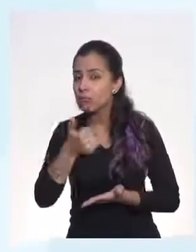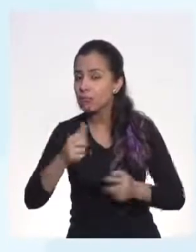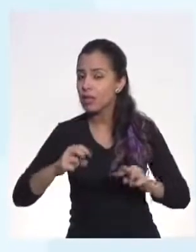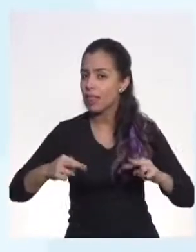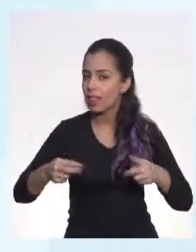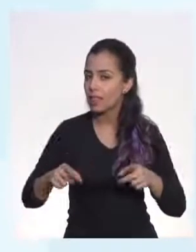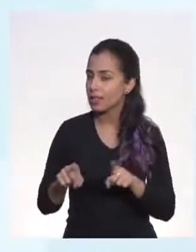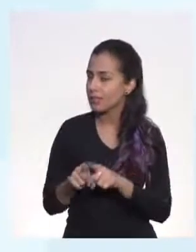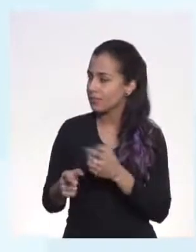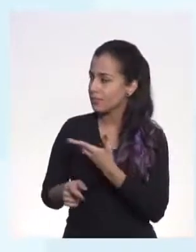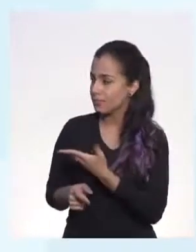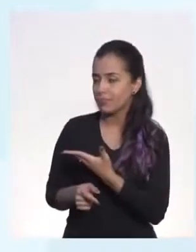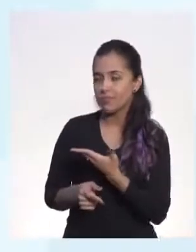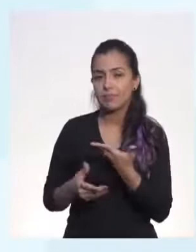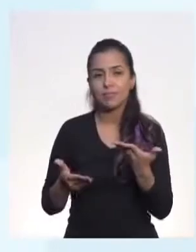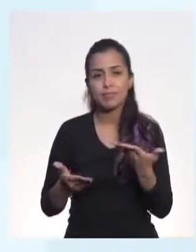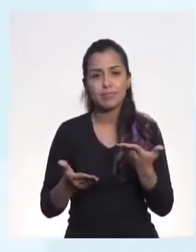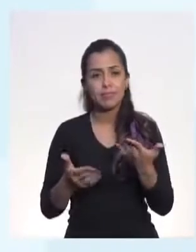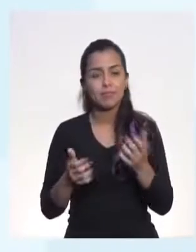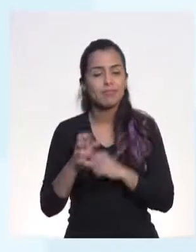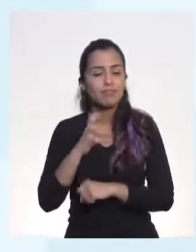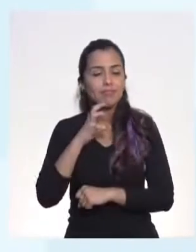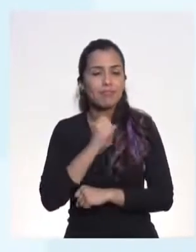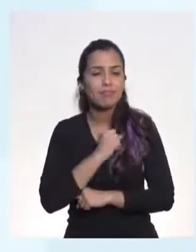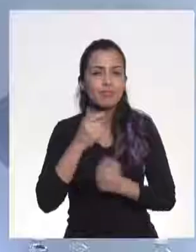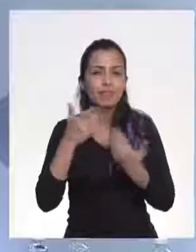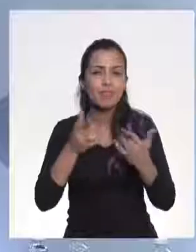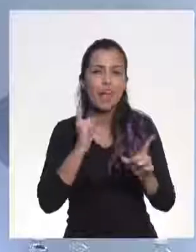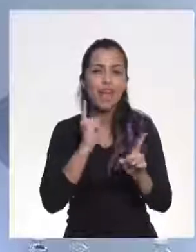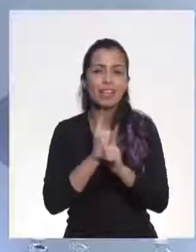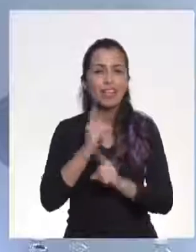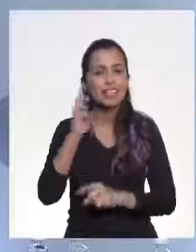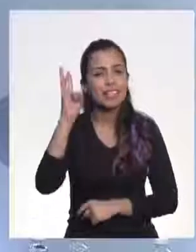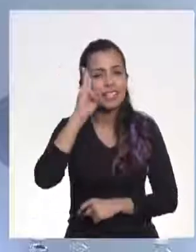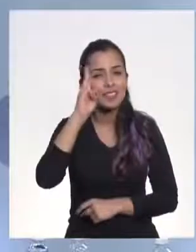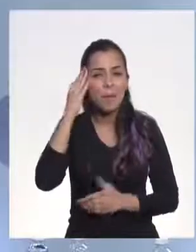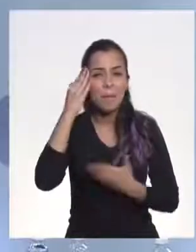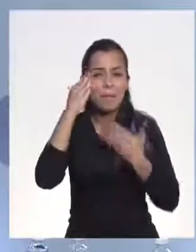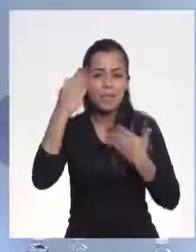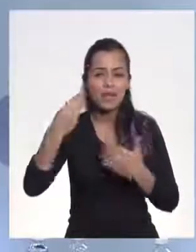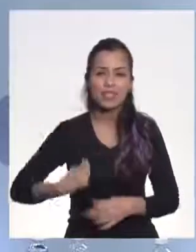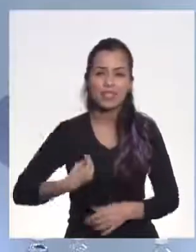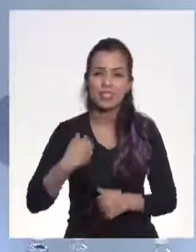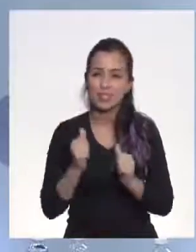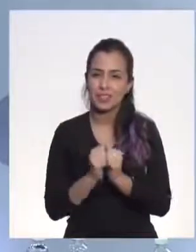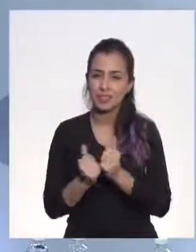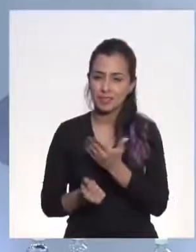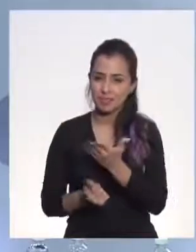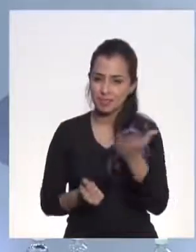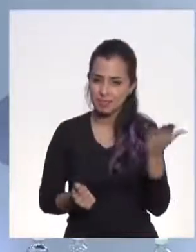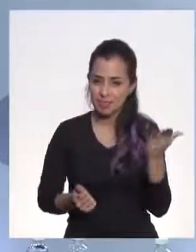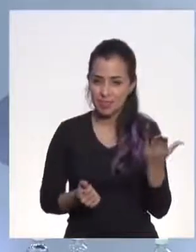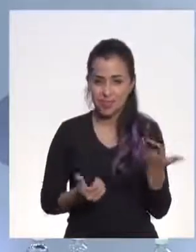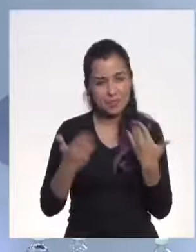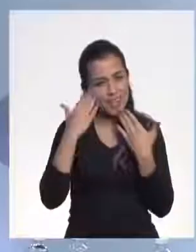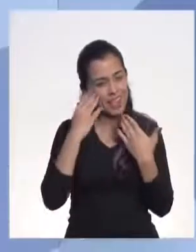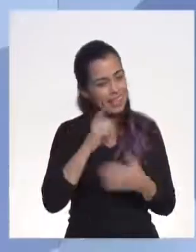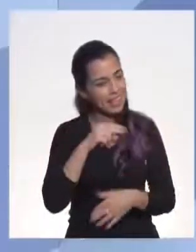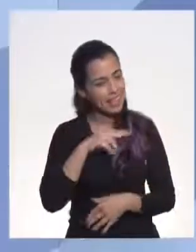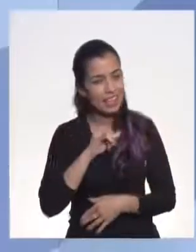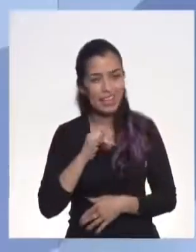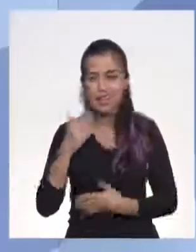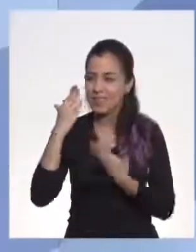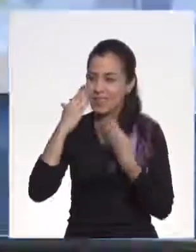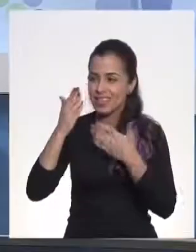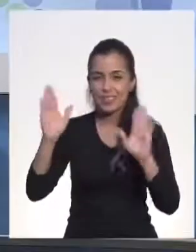link também ai amores amo vocês ó até terça-feira obrigado por estar aqui com a gente foi muito legal obrigada Dani